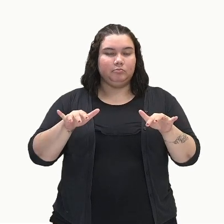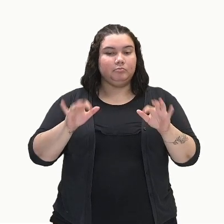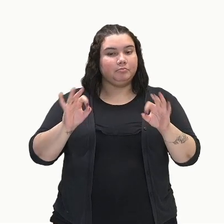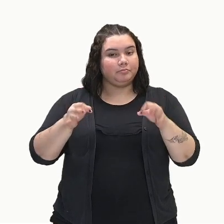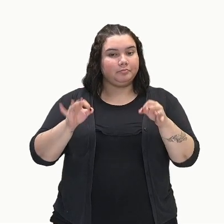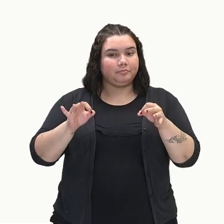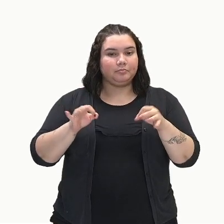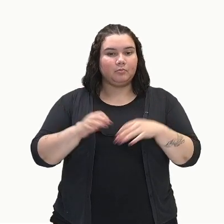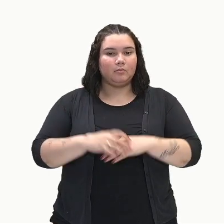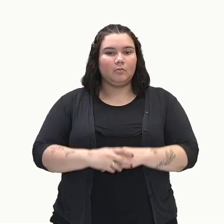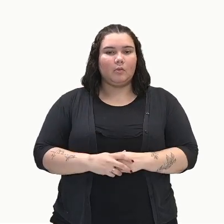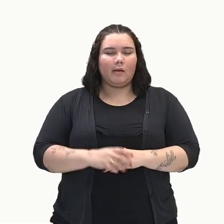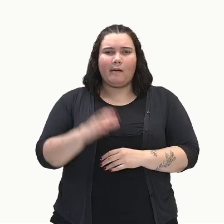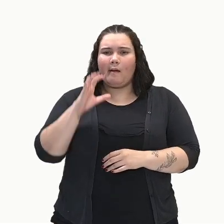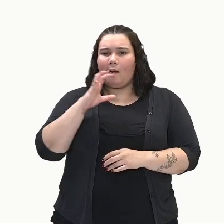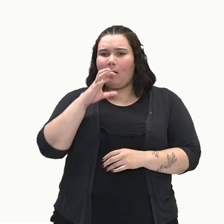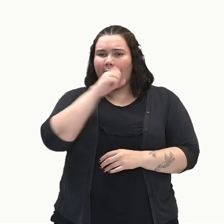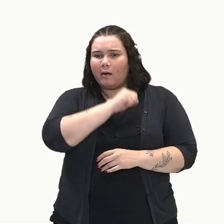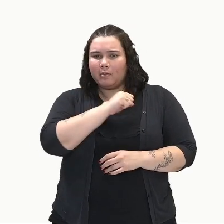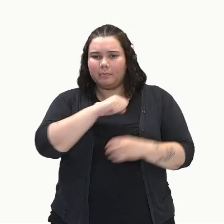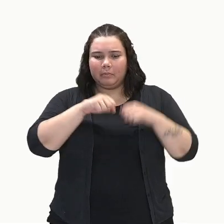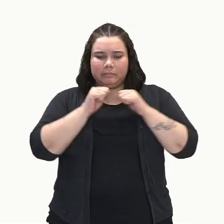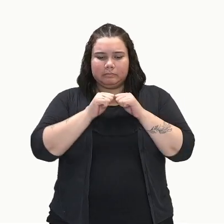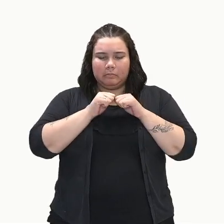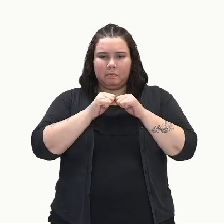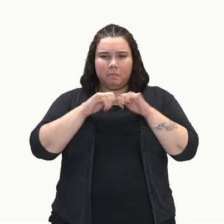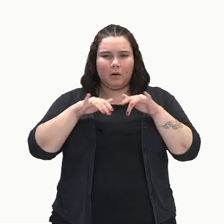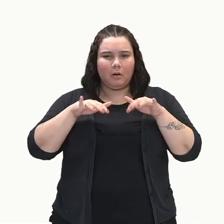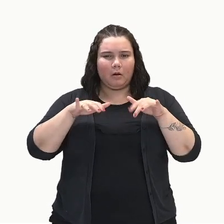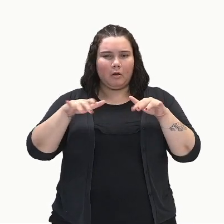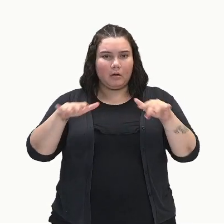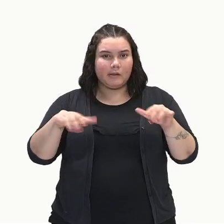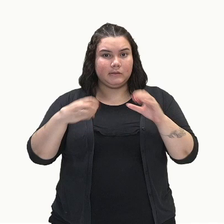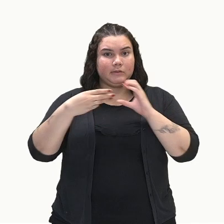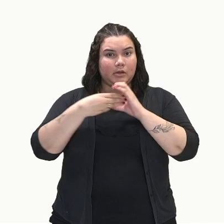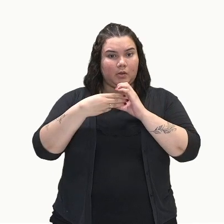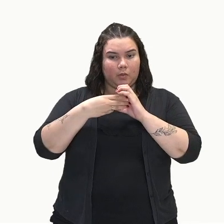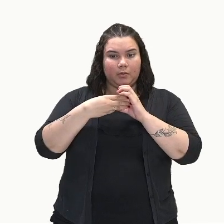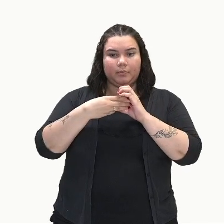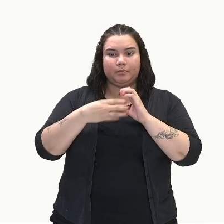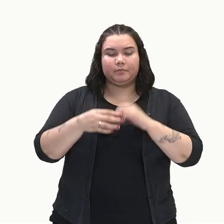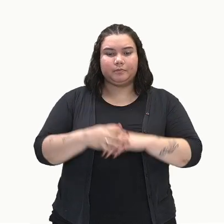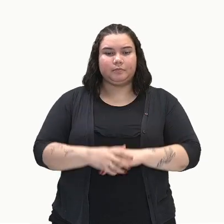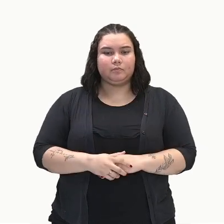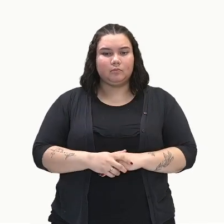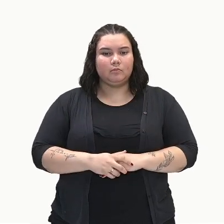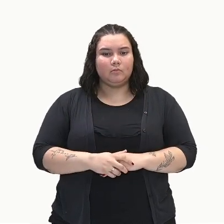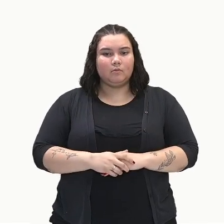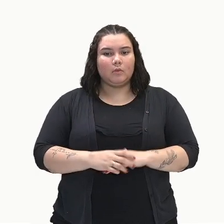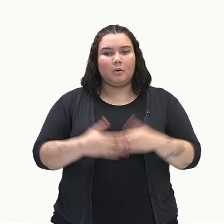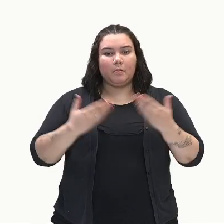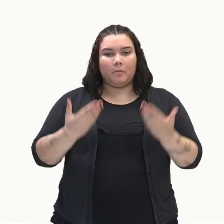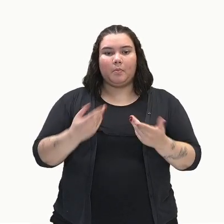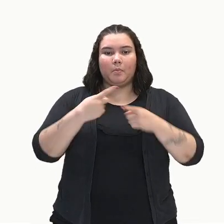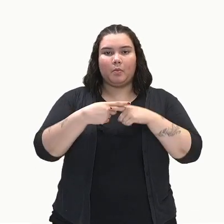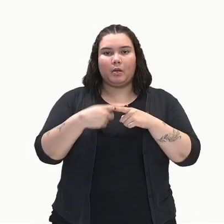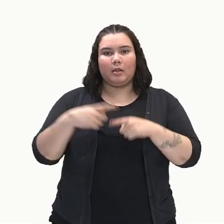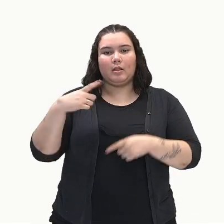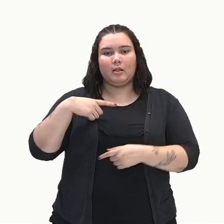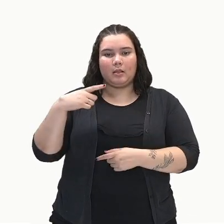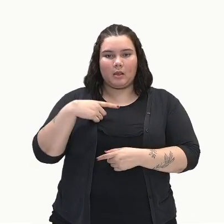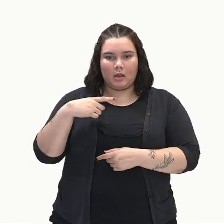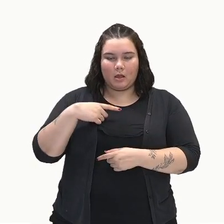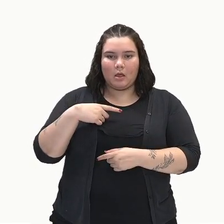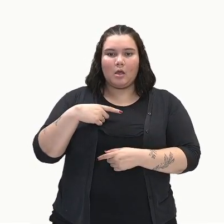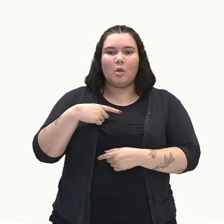as quais se multiplicam de forma rápida, já que obedecem a uma